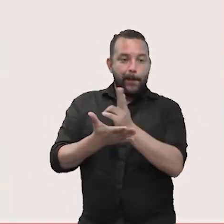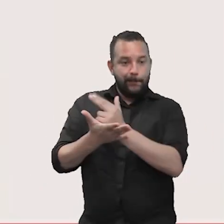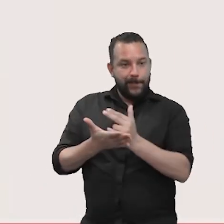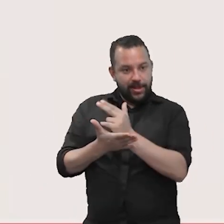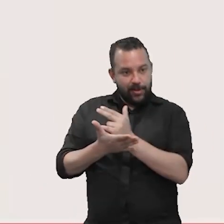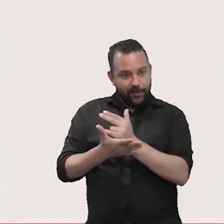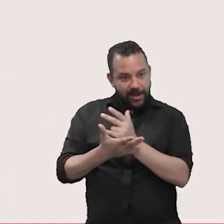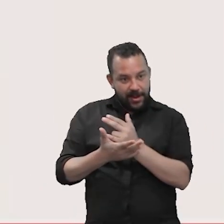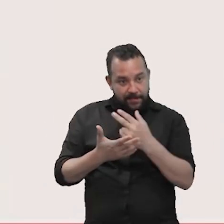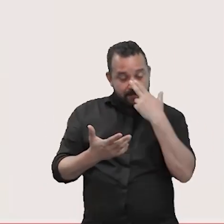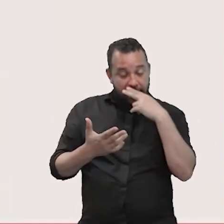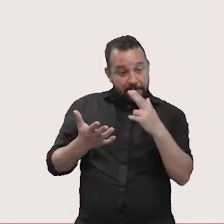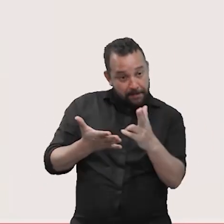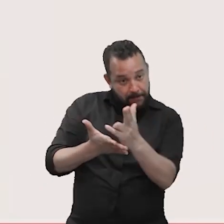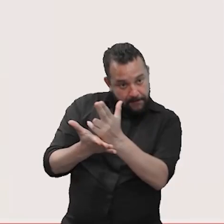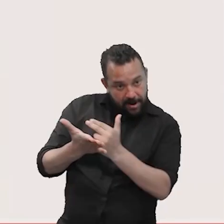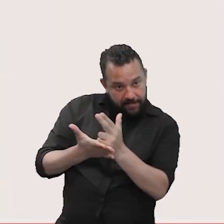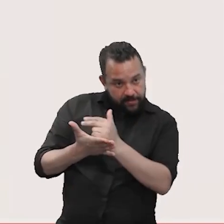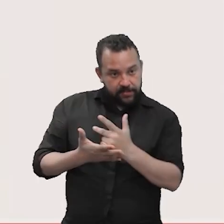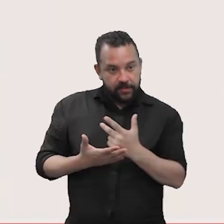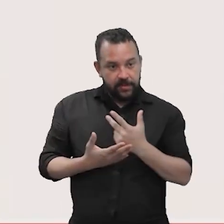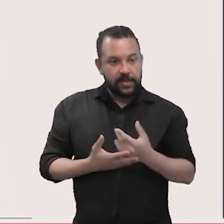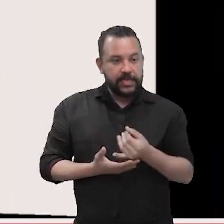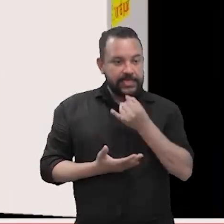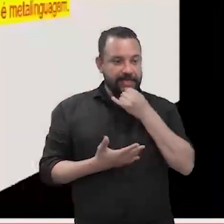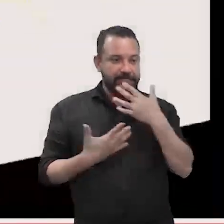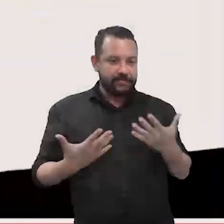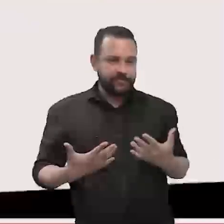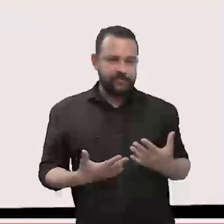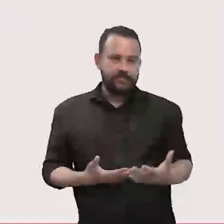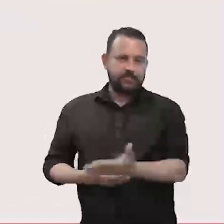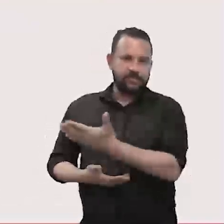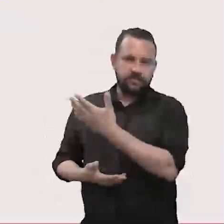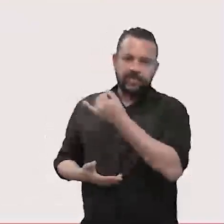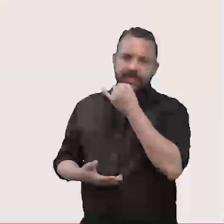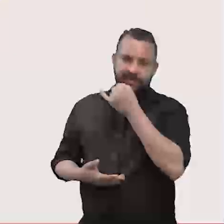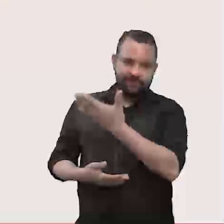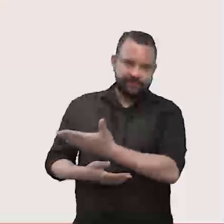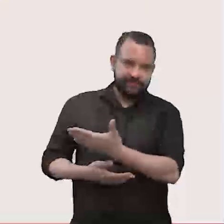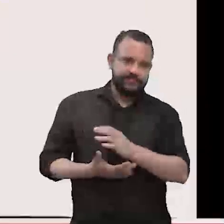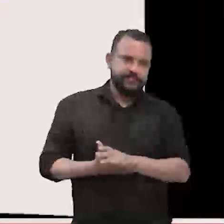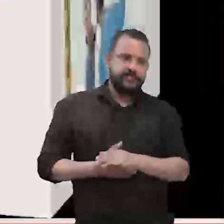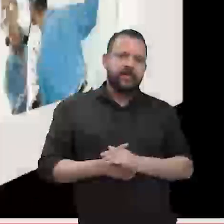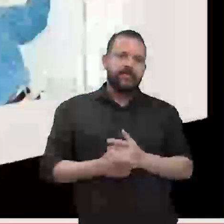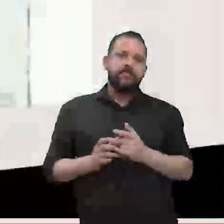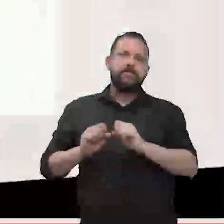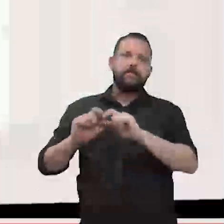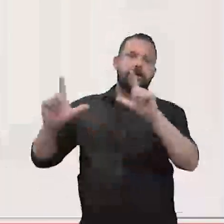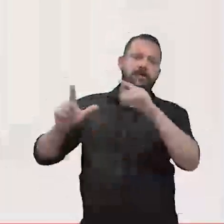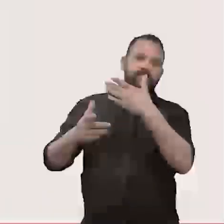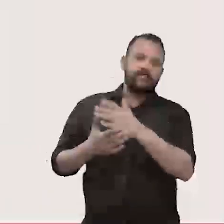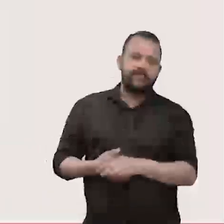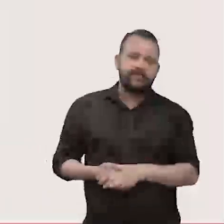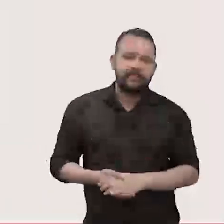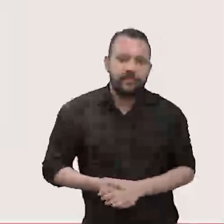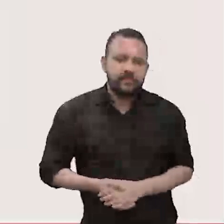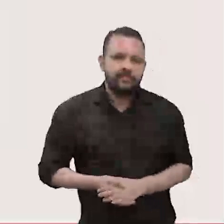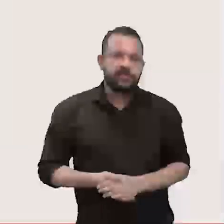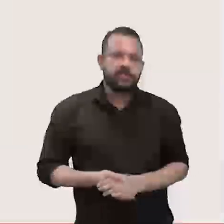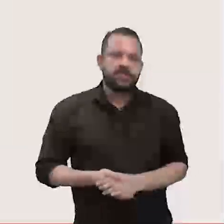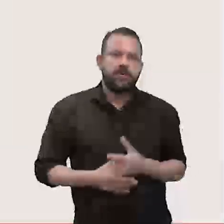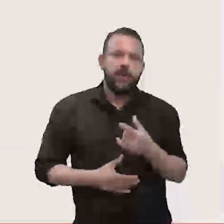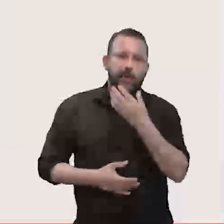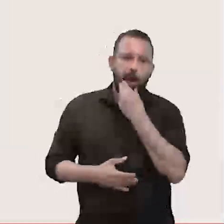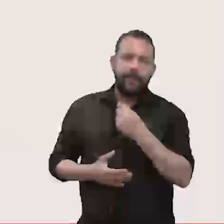pintor exercendo sua profissão, por exemplo. Ó, um exemplo, ó, aqui, ó. Deixa eu mostrar aqui um exemplo. Mostra aí, Robertão. Olha